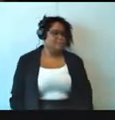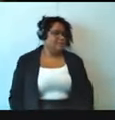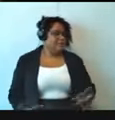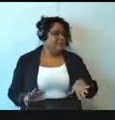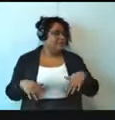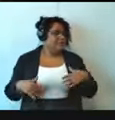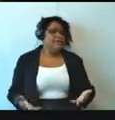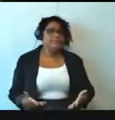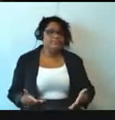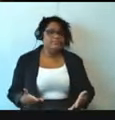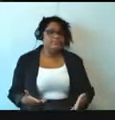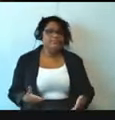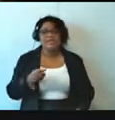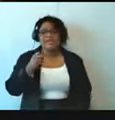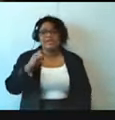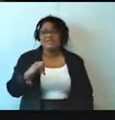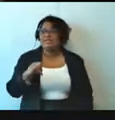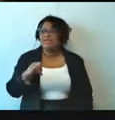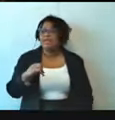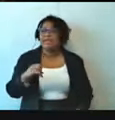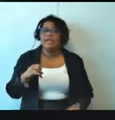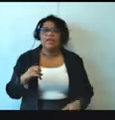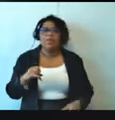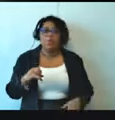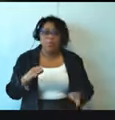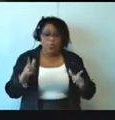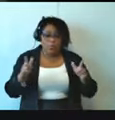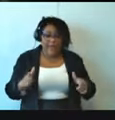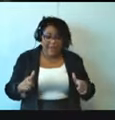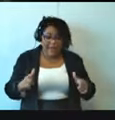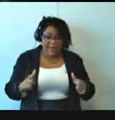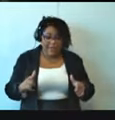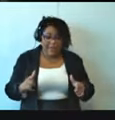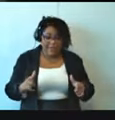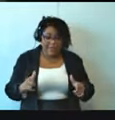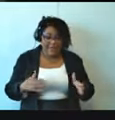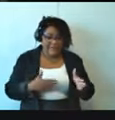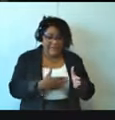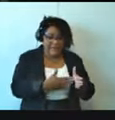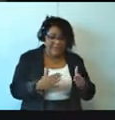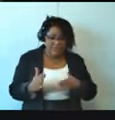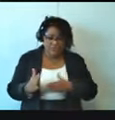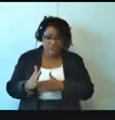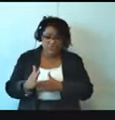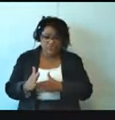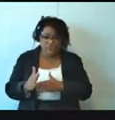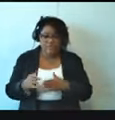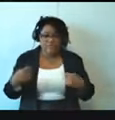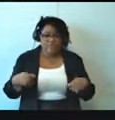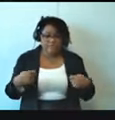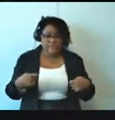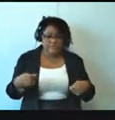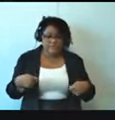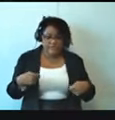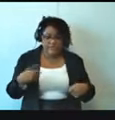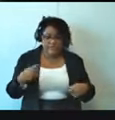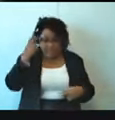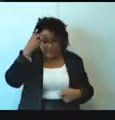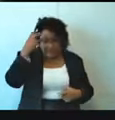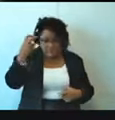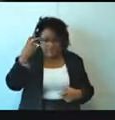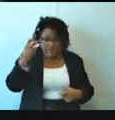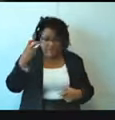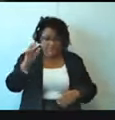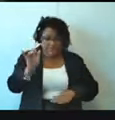nós temos que otimizar a utilização do espaço. Se